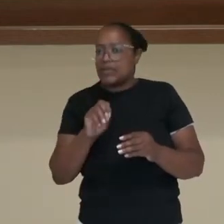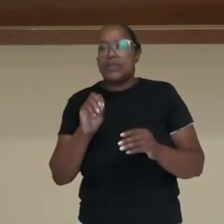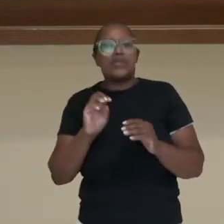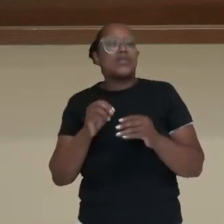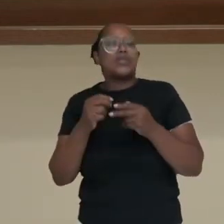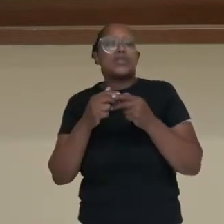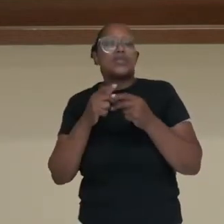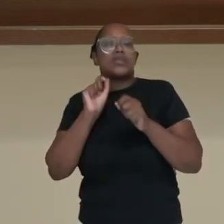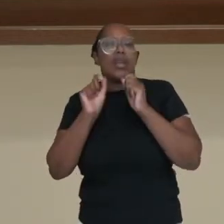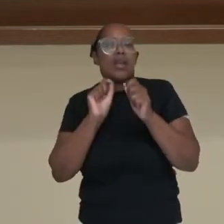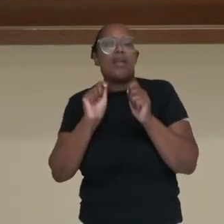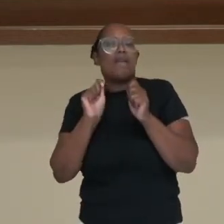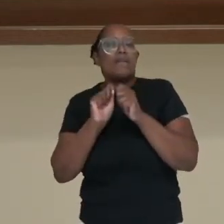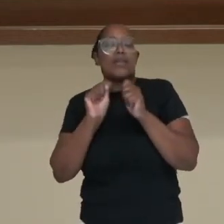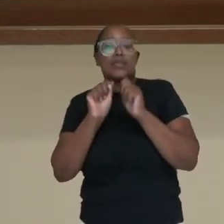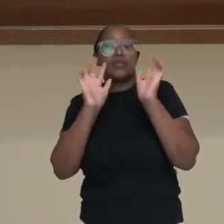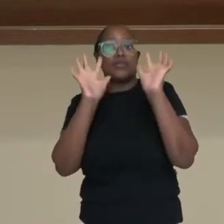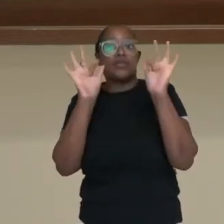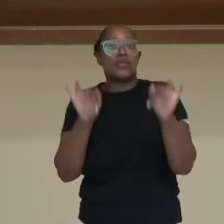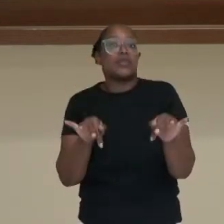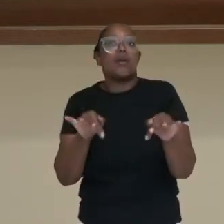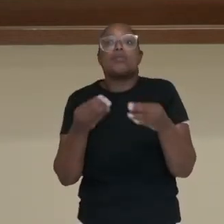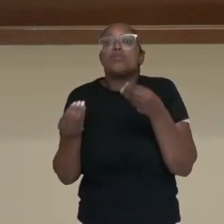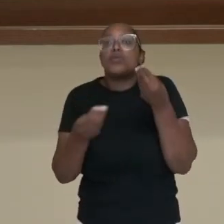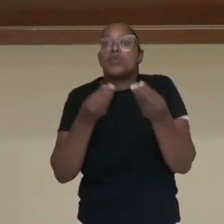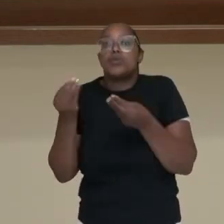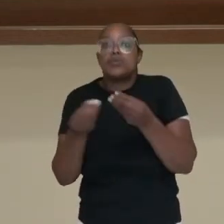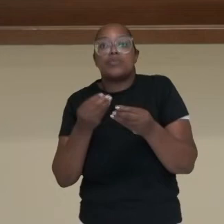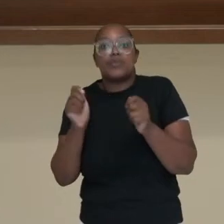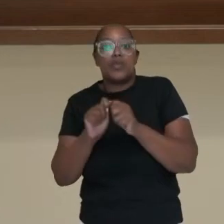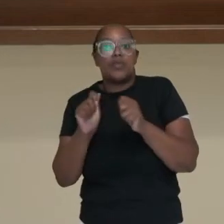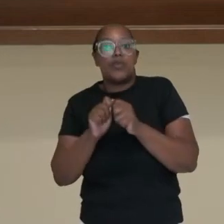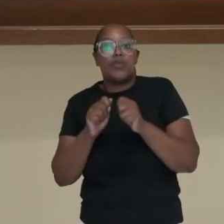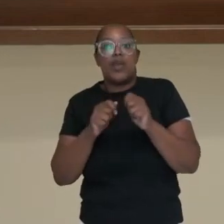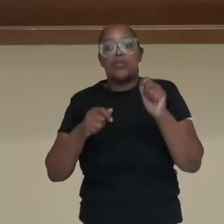qual a coisa é feita, né? A gente pode falar que é para